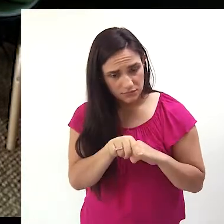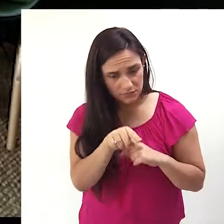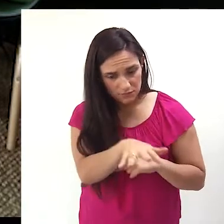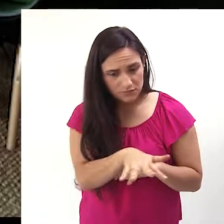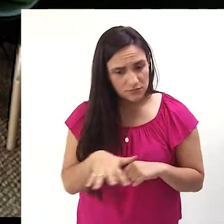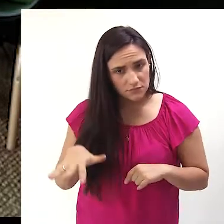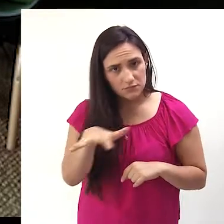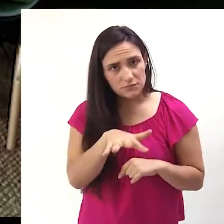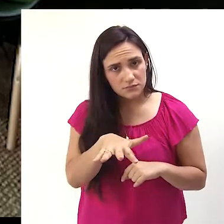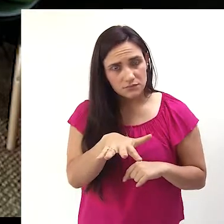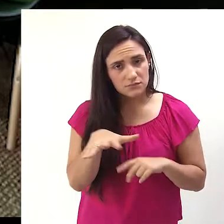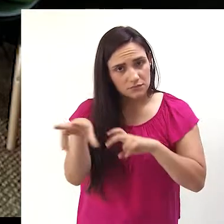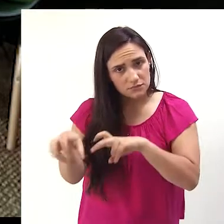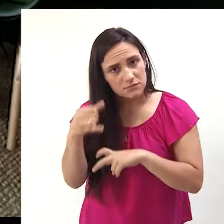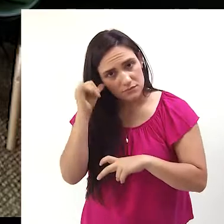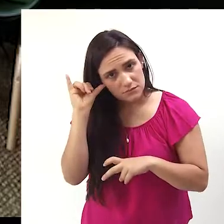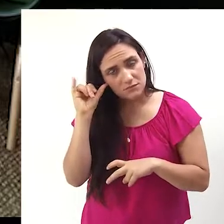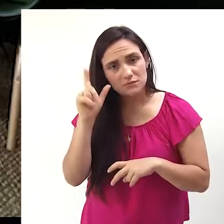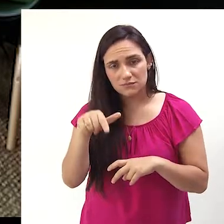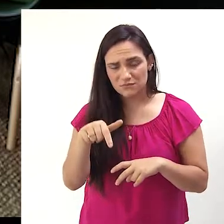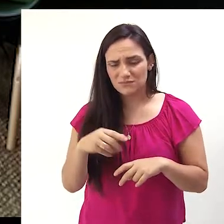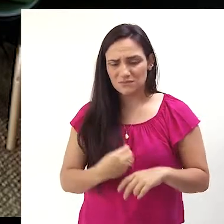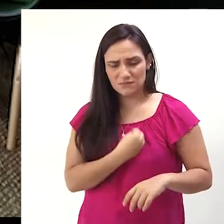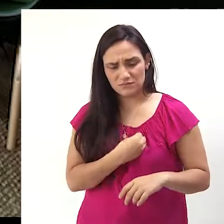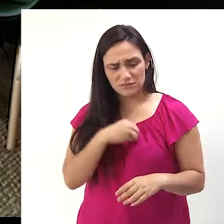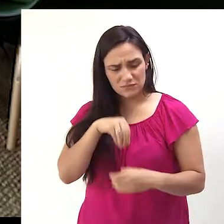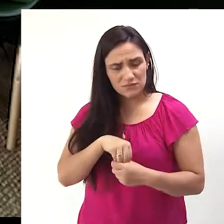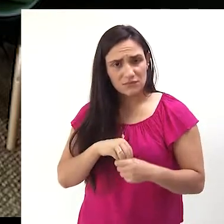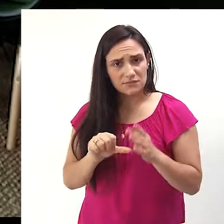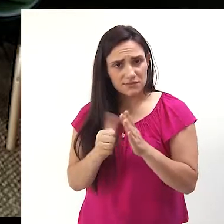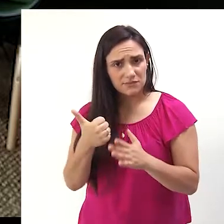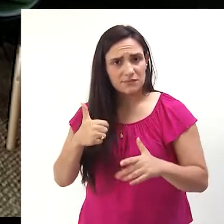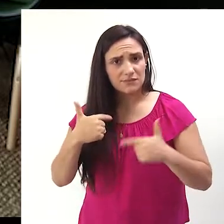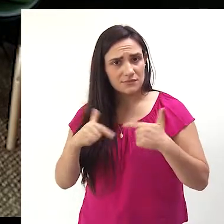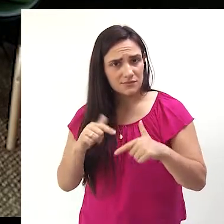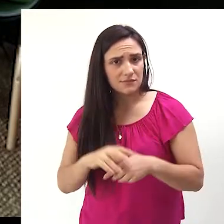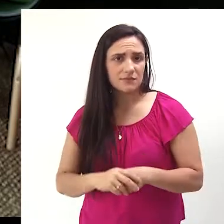foi nomeado para essa unidade. Ele participava da primeira operação,